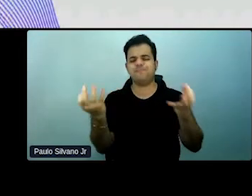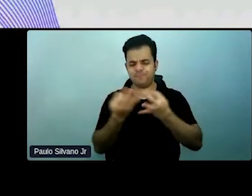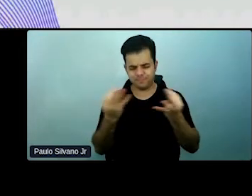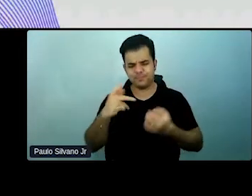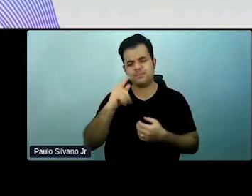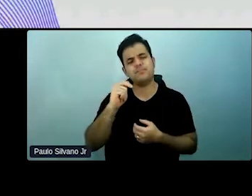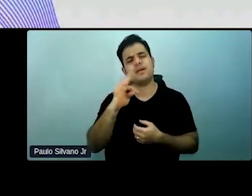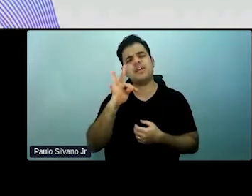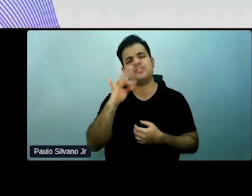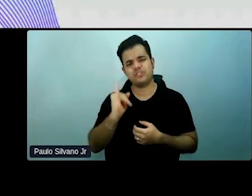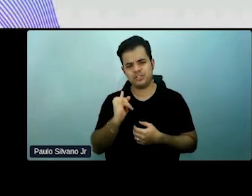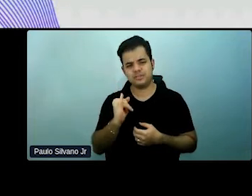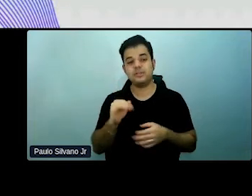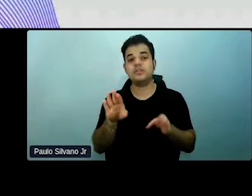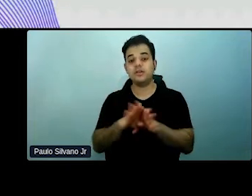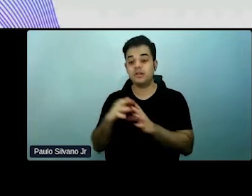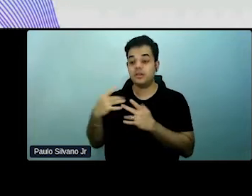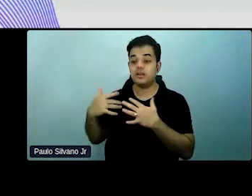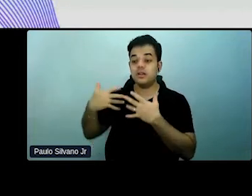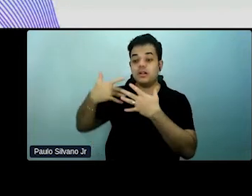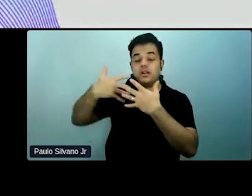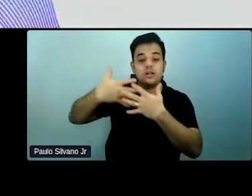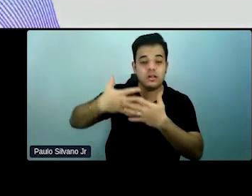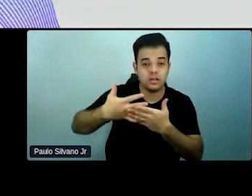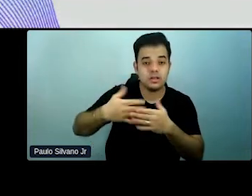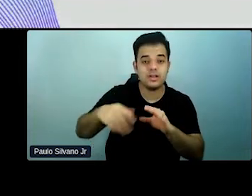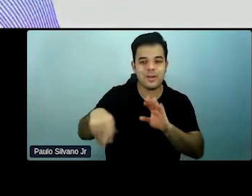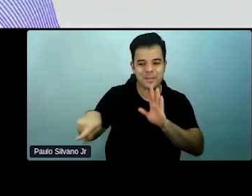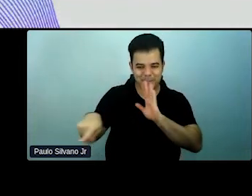Paty. E aí, ao longo da história da Lambda, ela